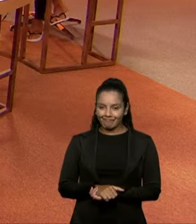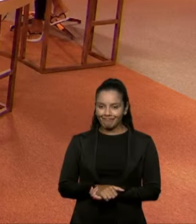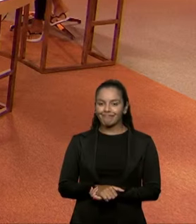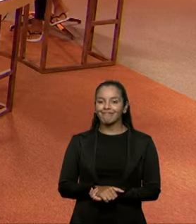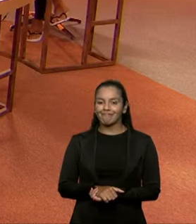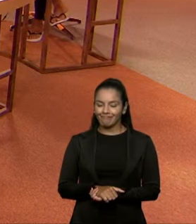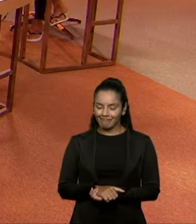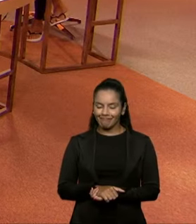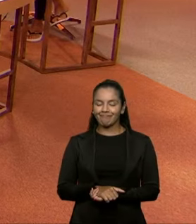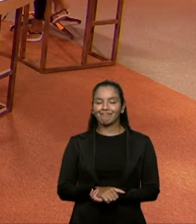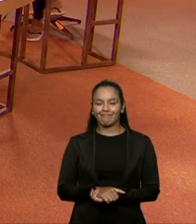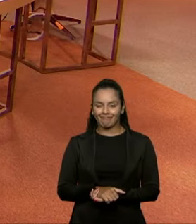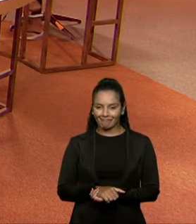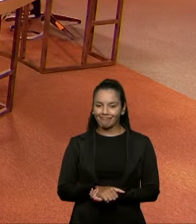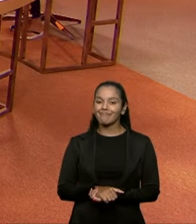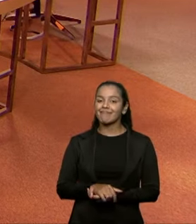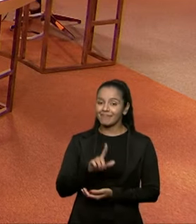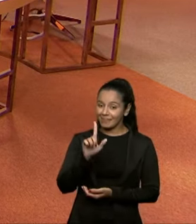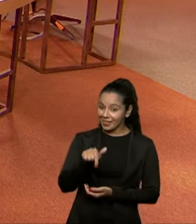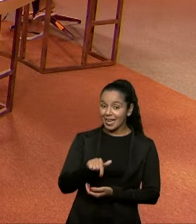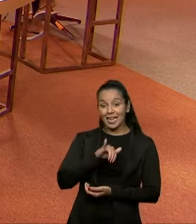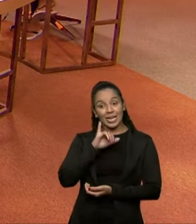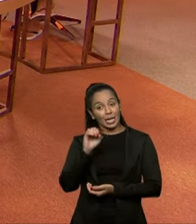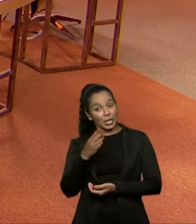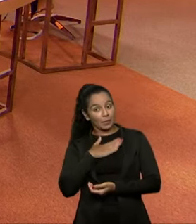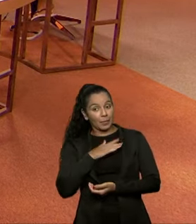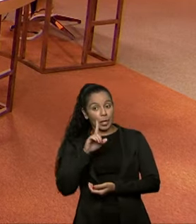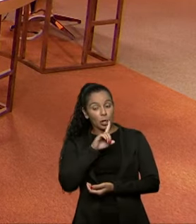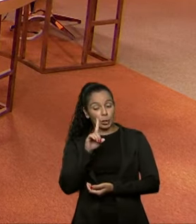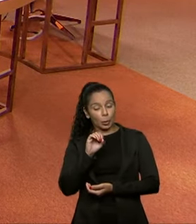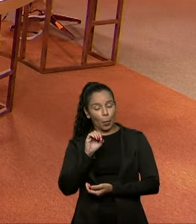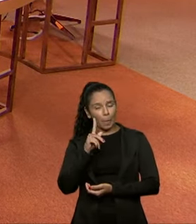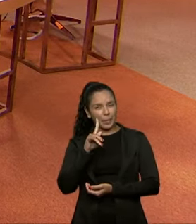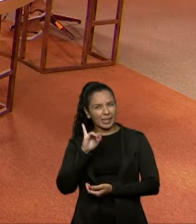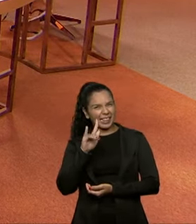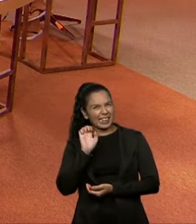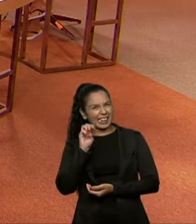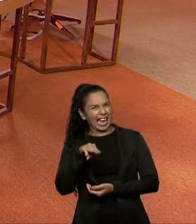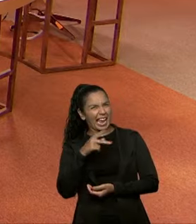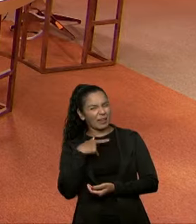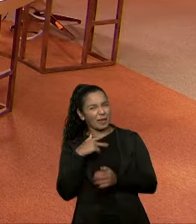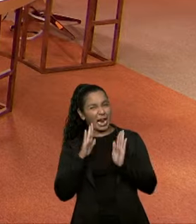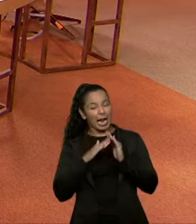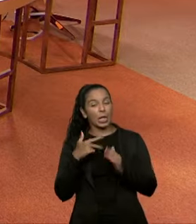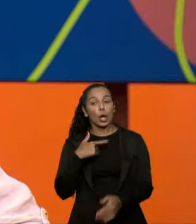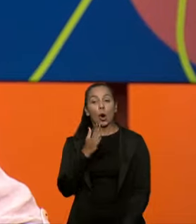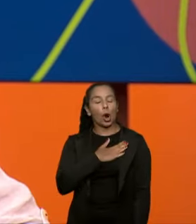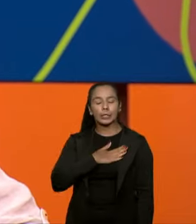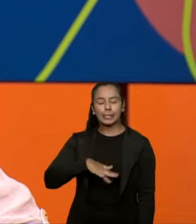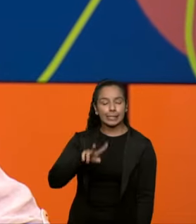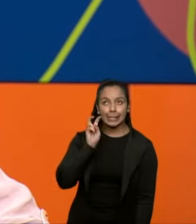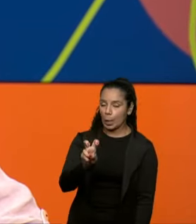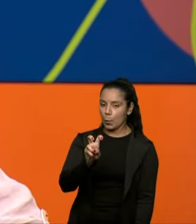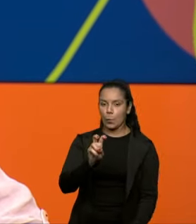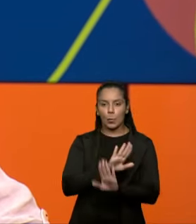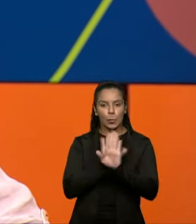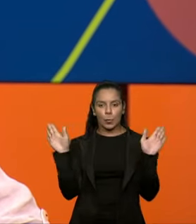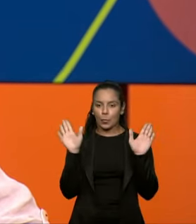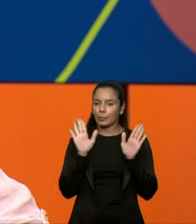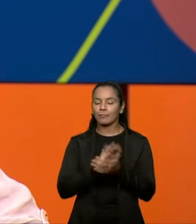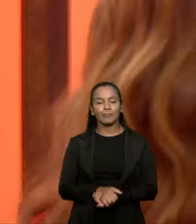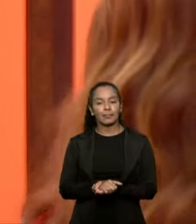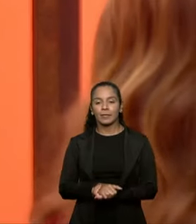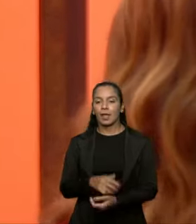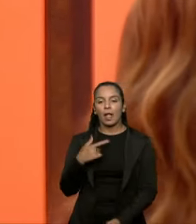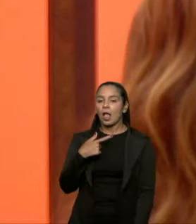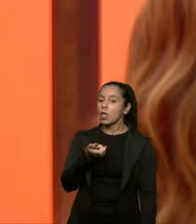com o Dudu. Esse negócio de Zolpidem, né? Eu gosto de 5. André, eu não